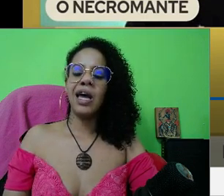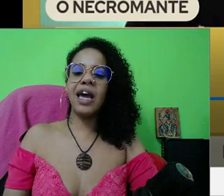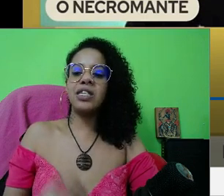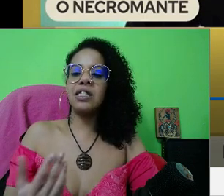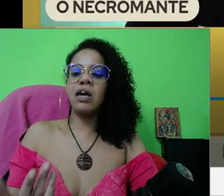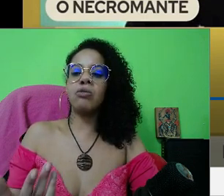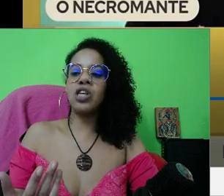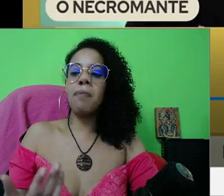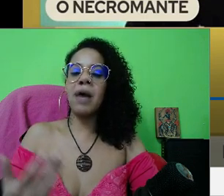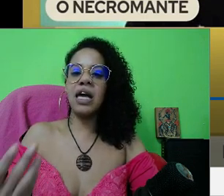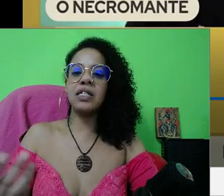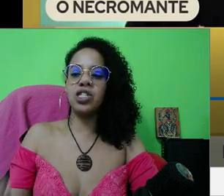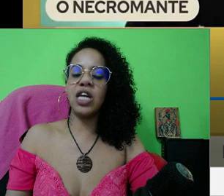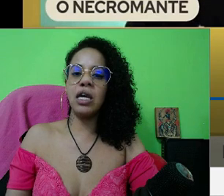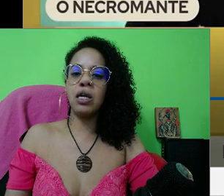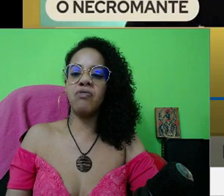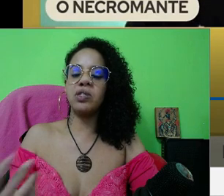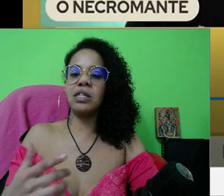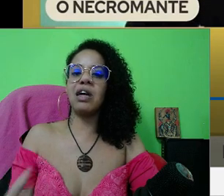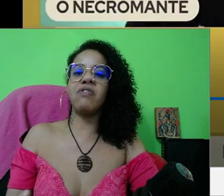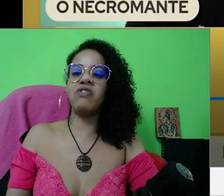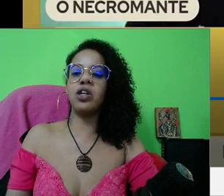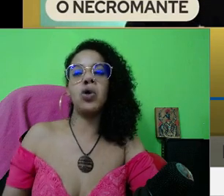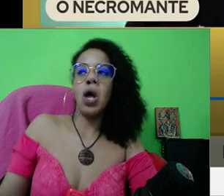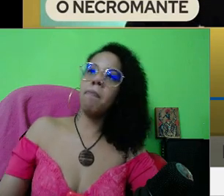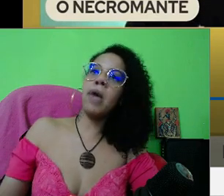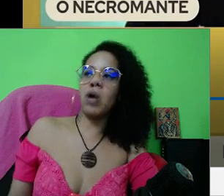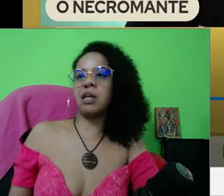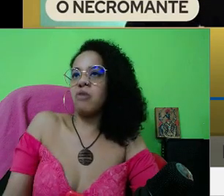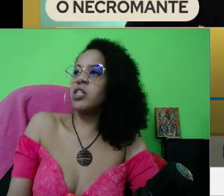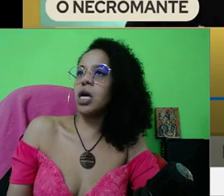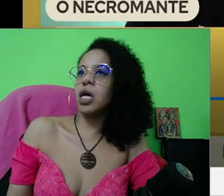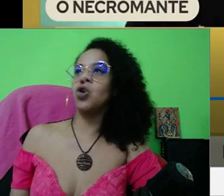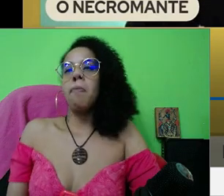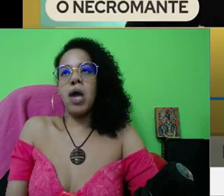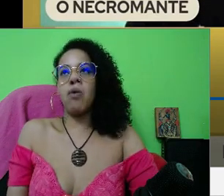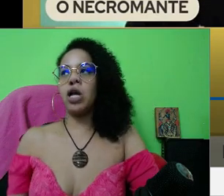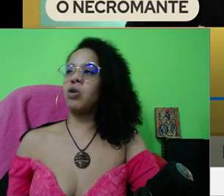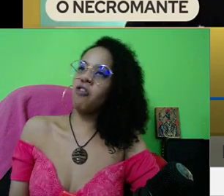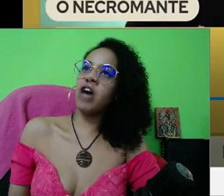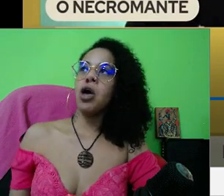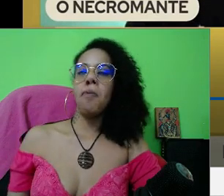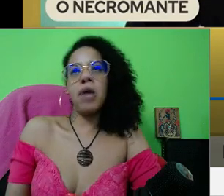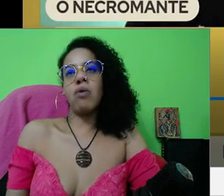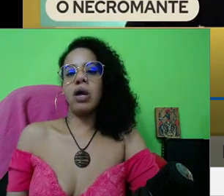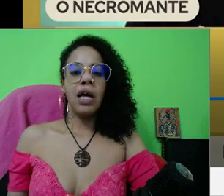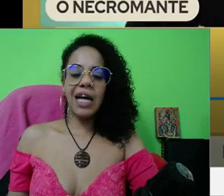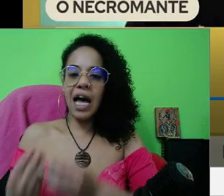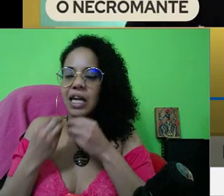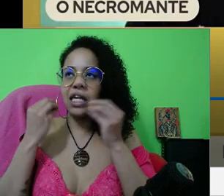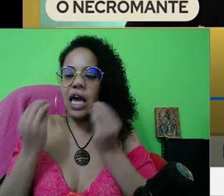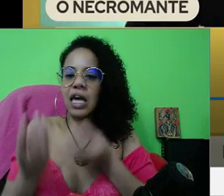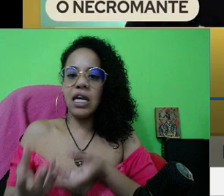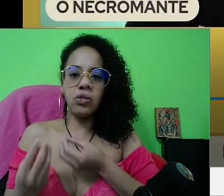quer dizer eu jamais achei que você estava falando meu ela tá me evitando meu ela não quer que eu vá meu cara que que é